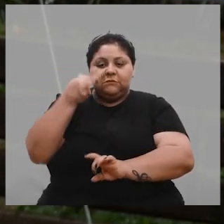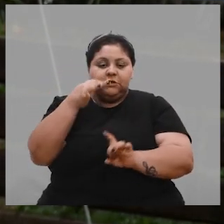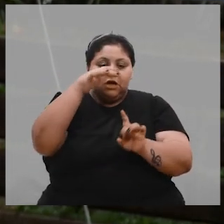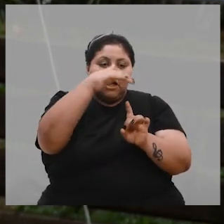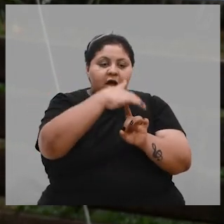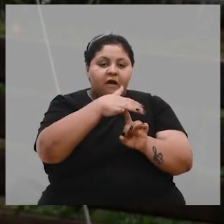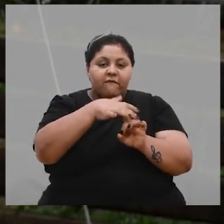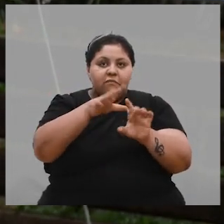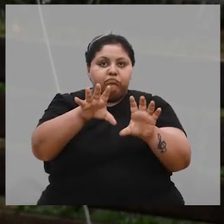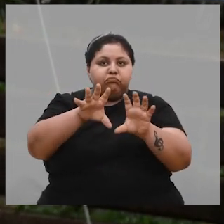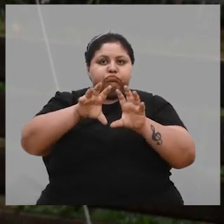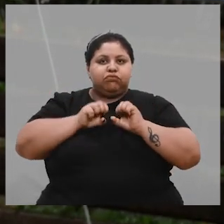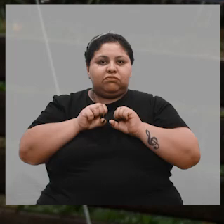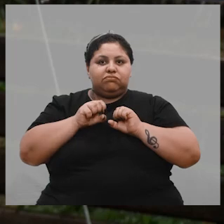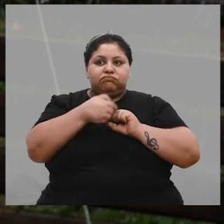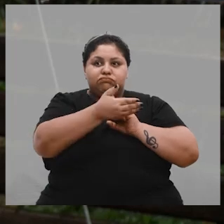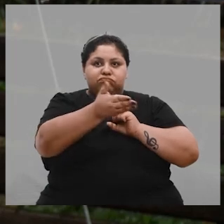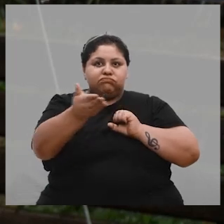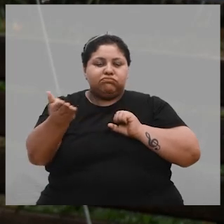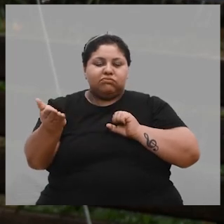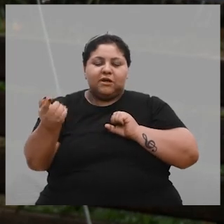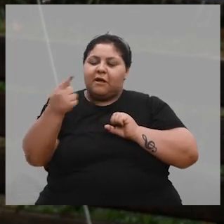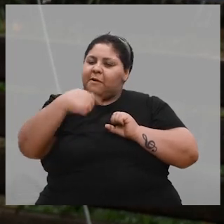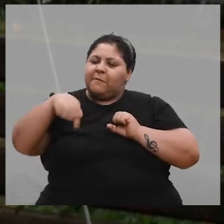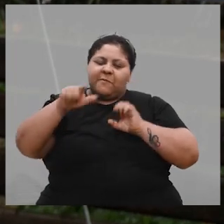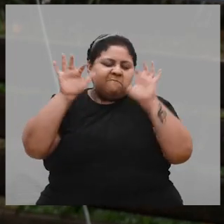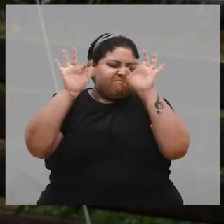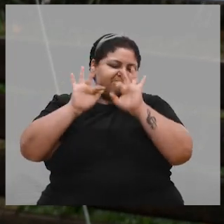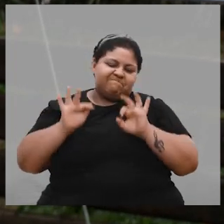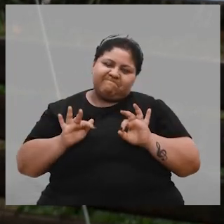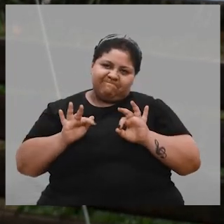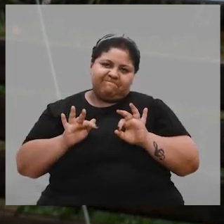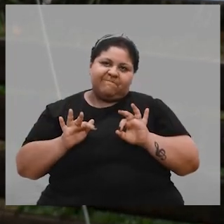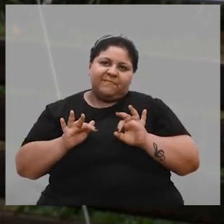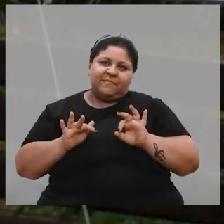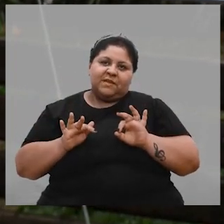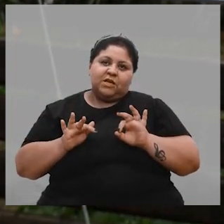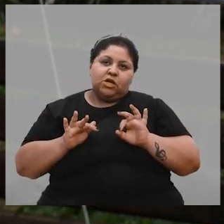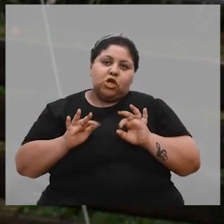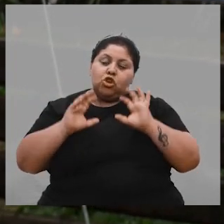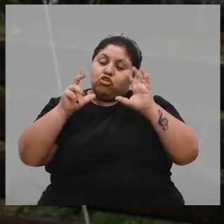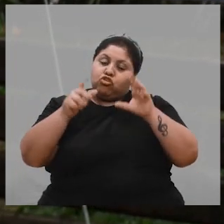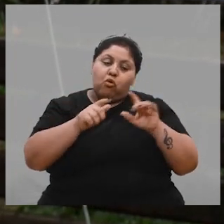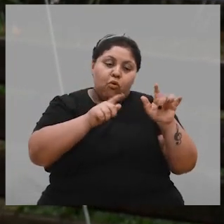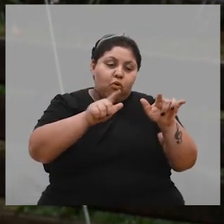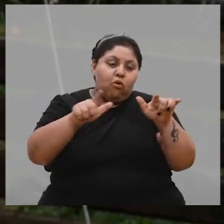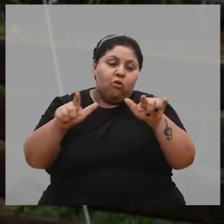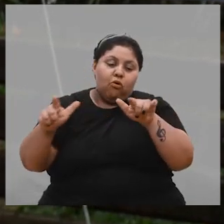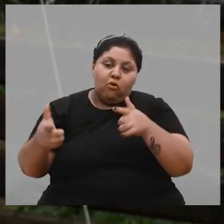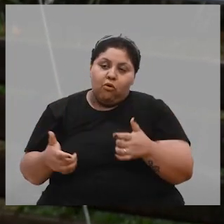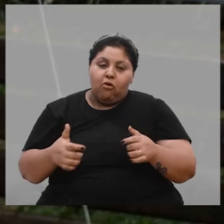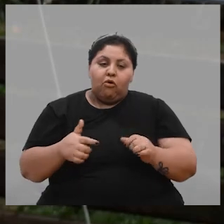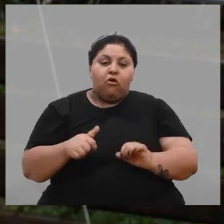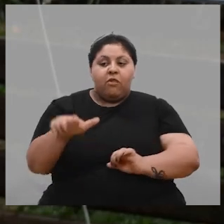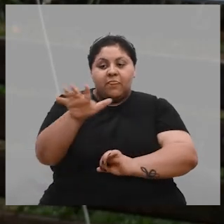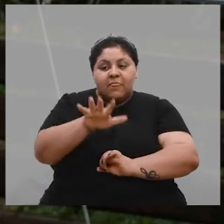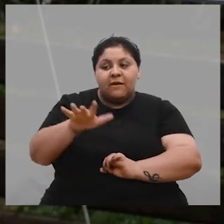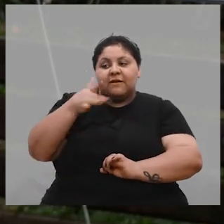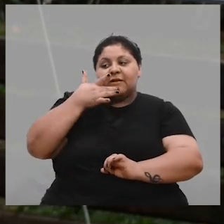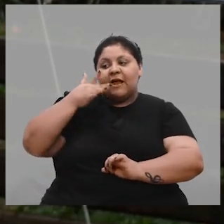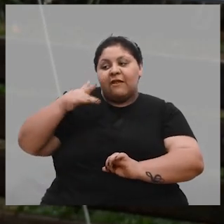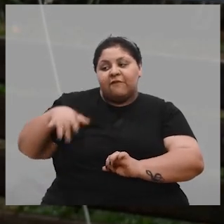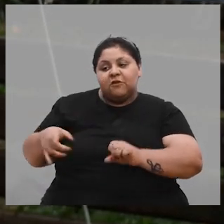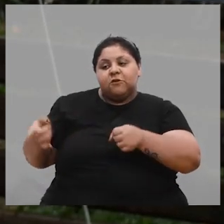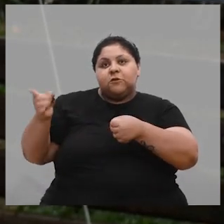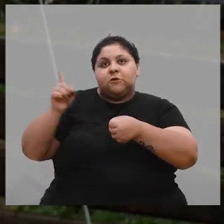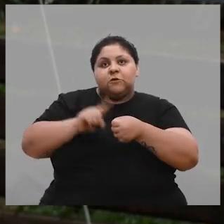de que a feira é deles, né? Para nós não há alegria maior. Então eu penso, todos esses espaços, sejam na área infantil